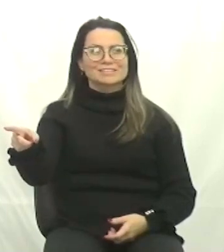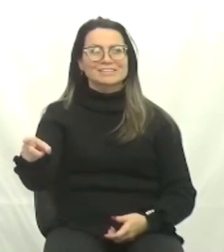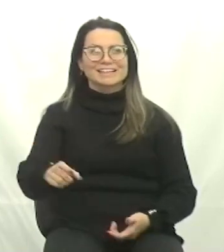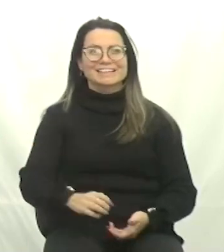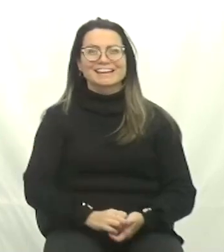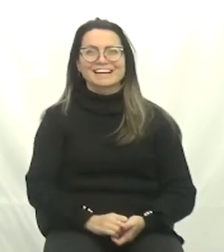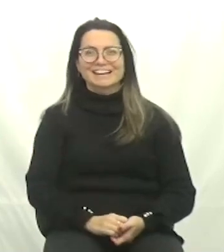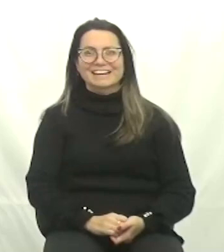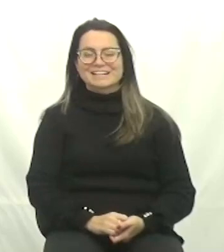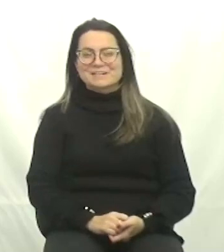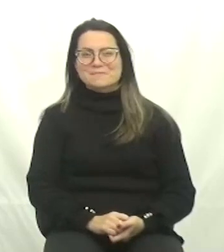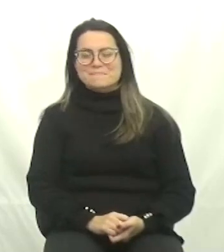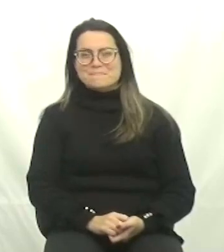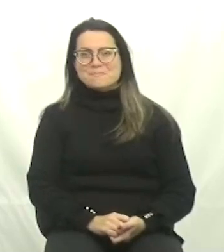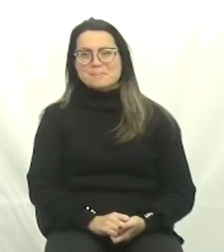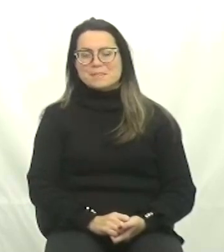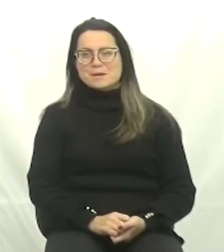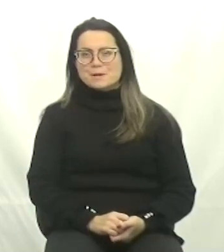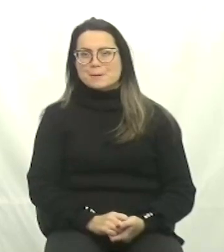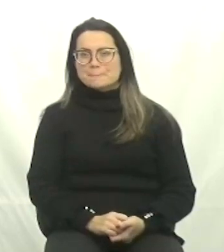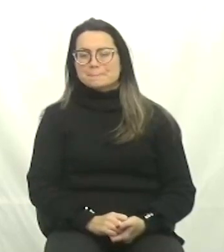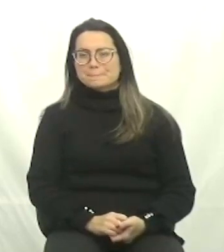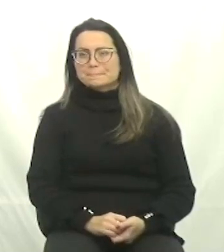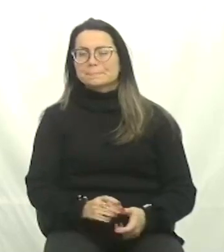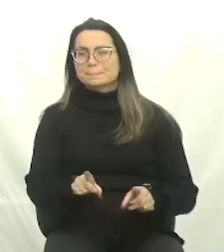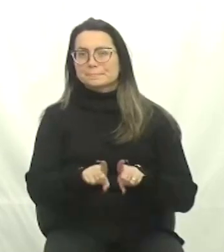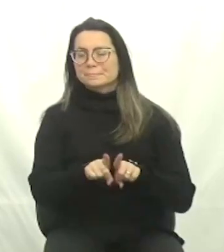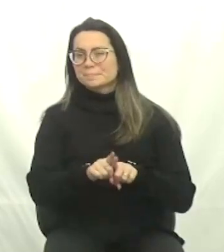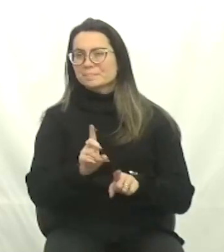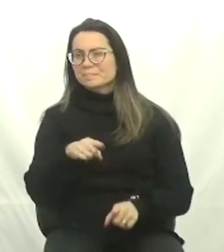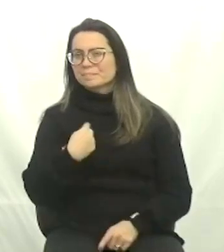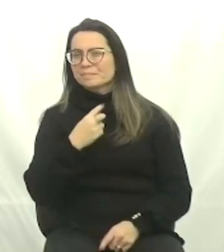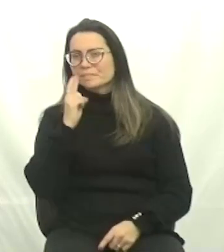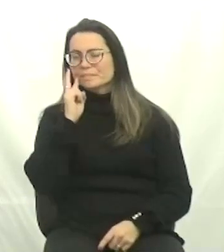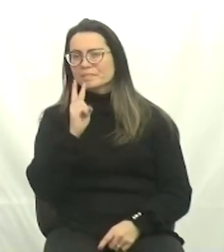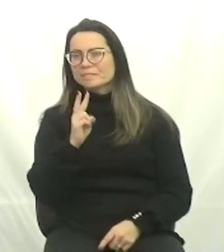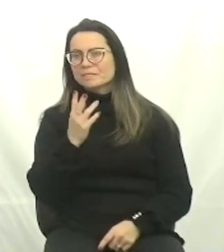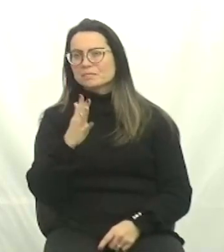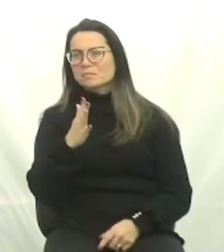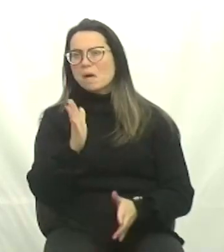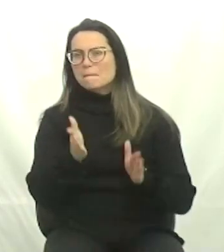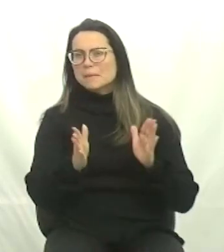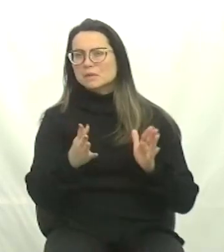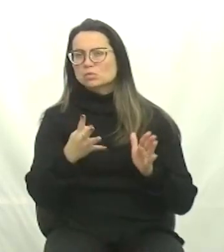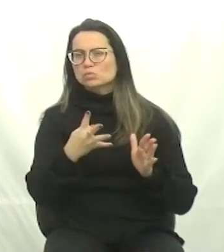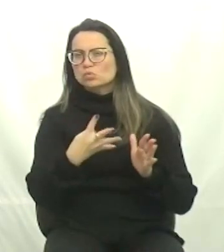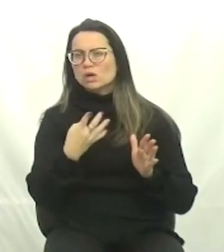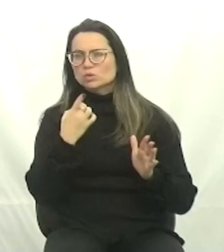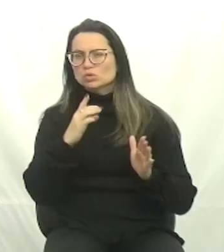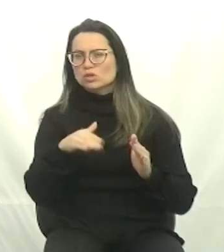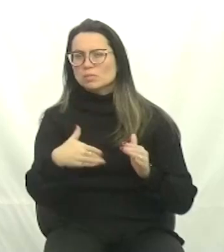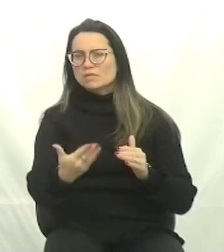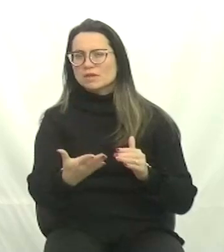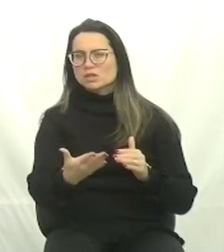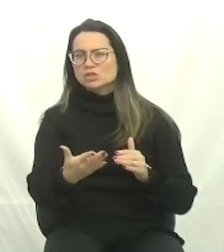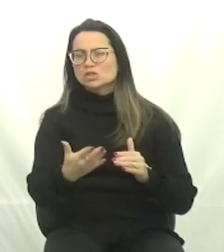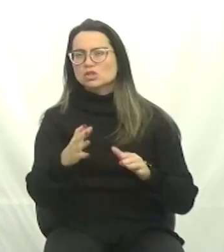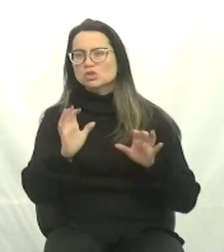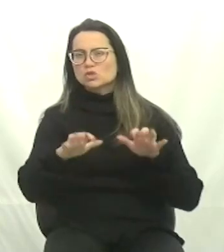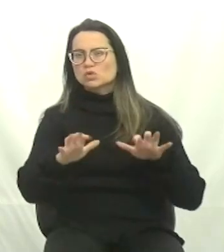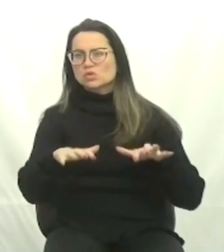sobre desassoreamento do rio. E aí nós estamos aí aos próximos 4 dias com previsão de chuva muito forte. Muito forte, né? Olha